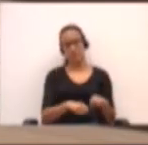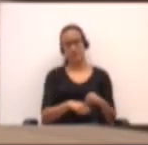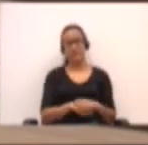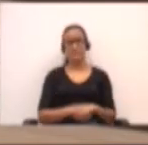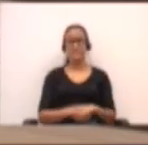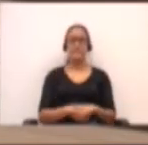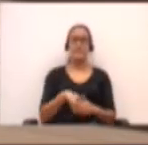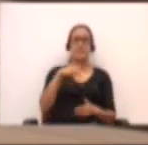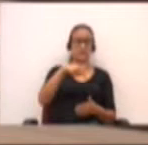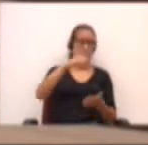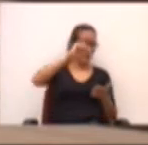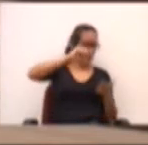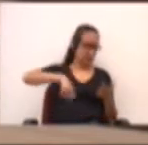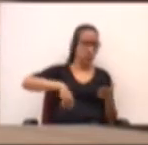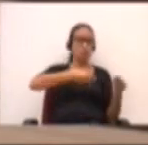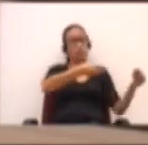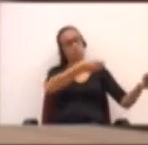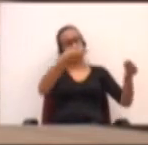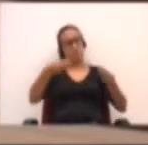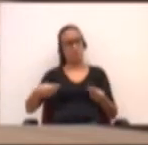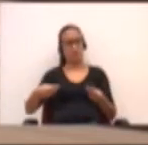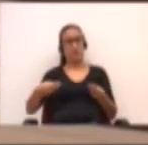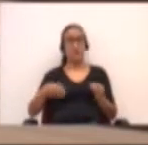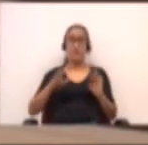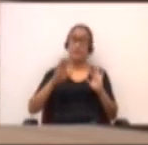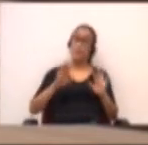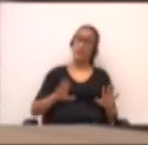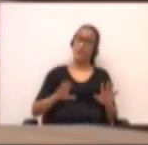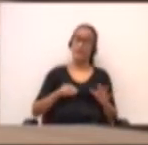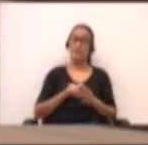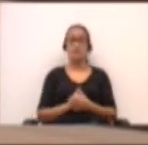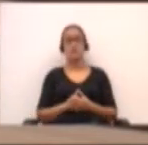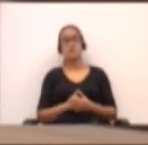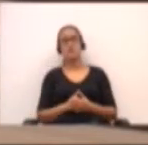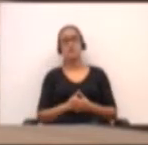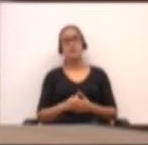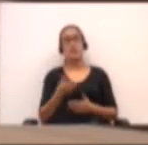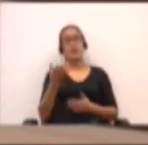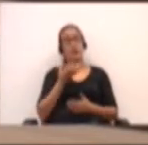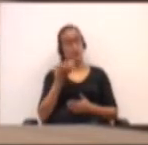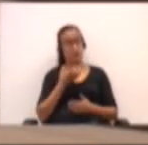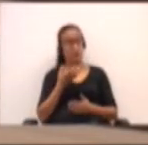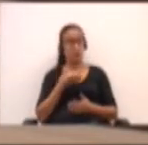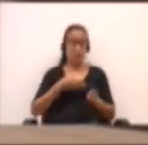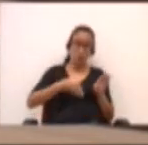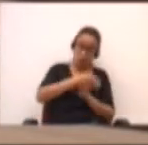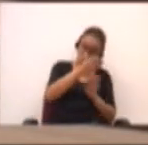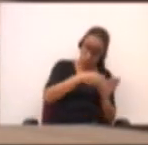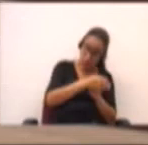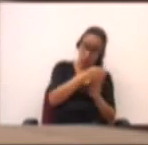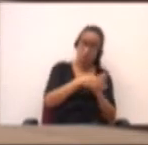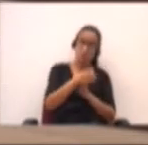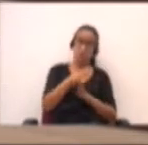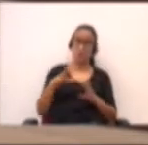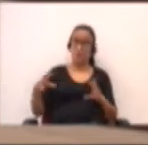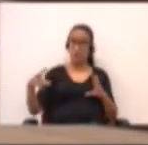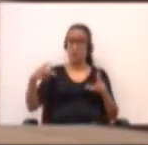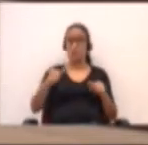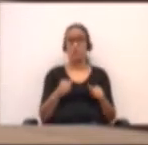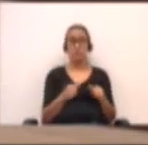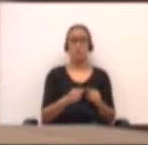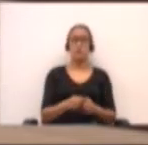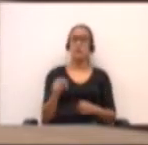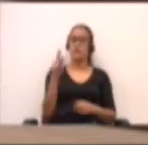traga até esta mesa diretora. Em contrapartida, esta presidência orienta a